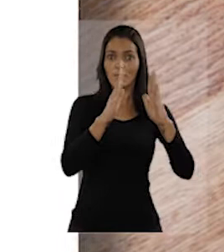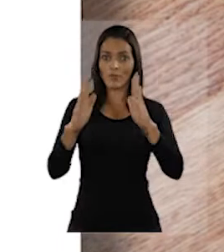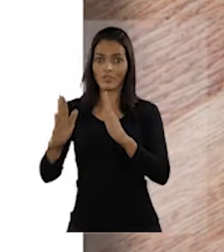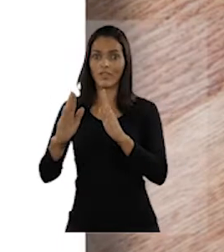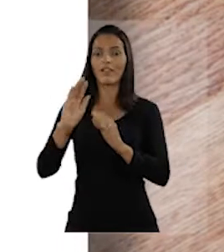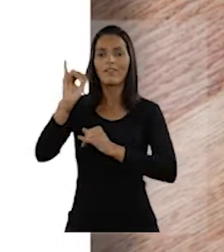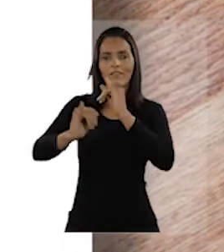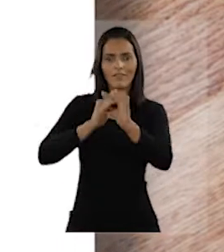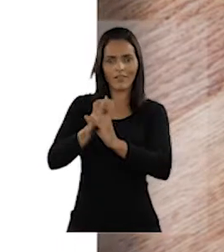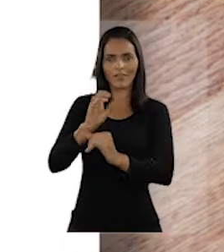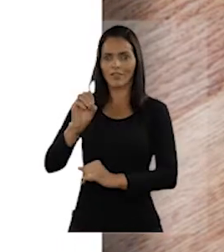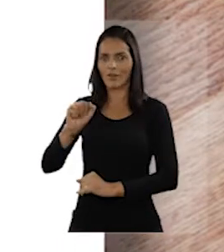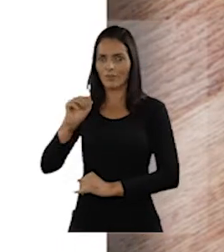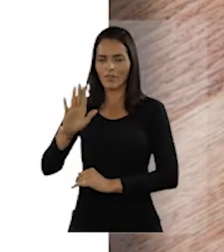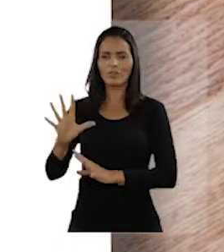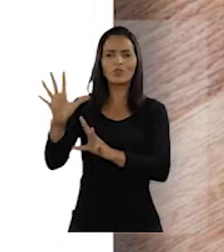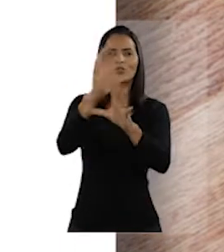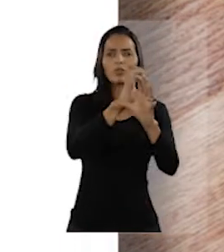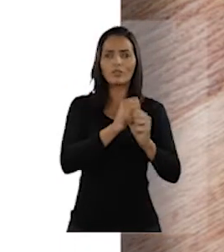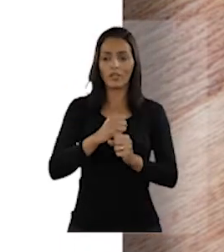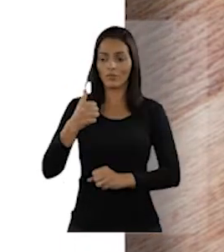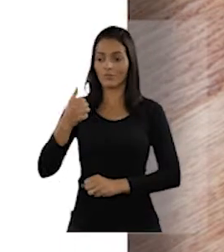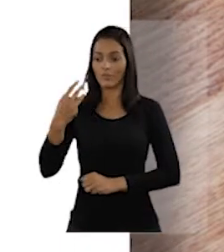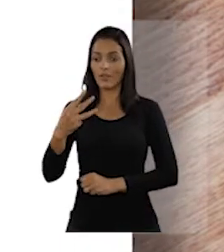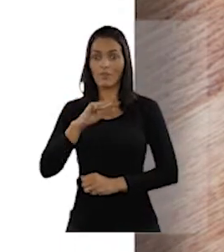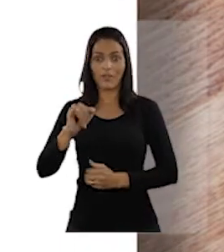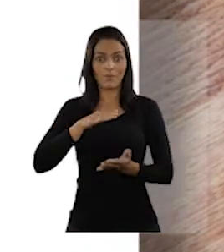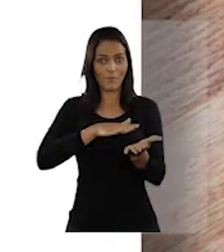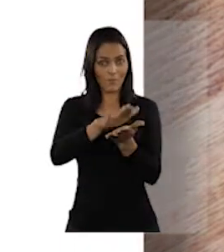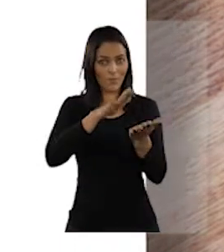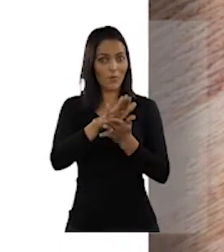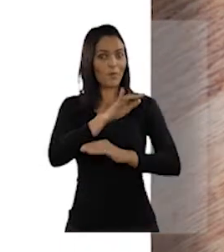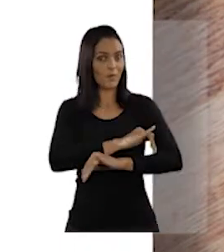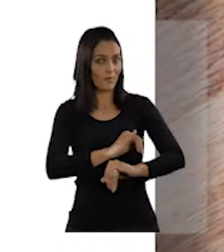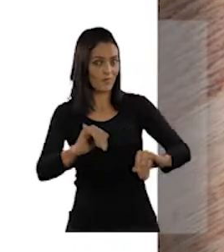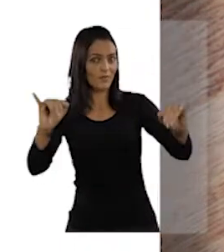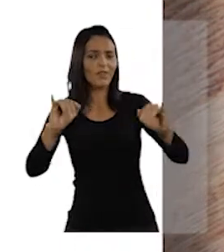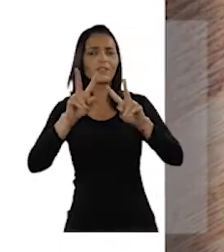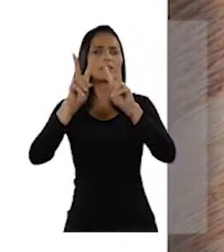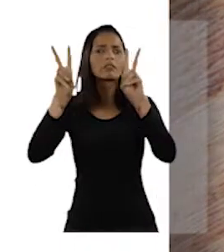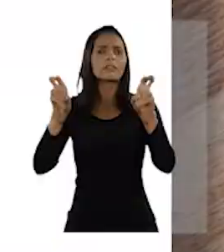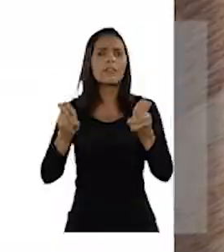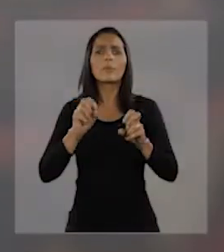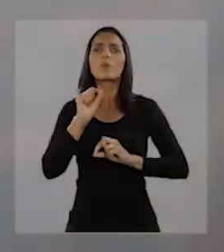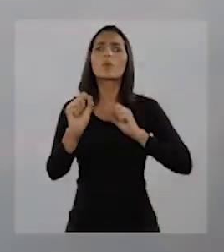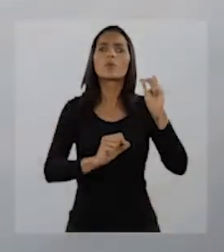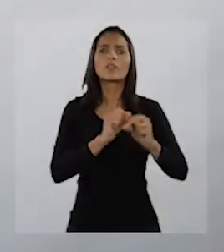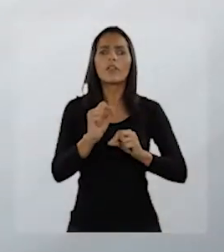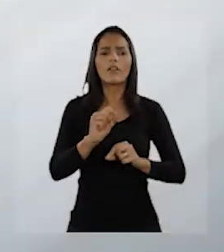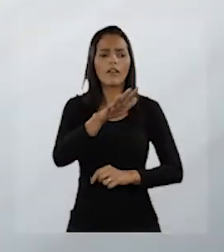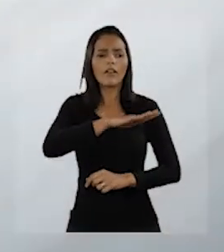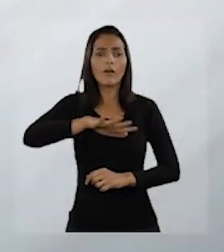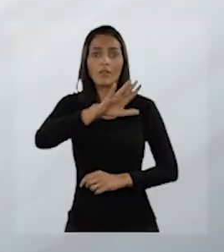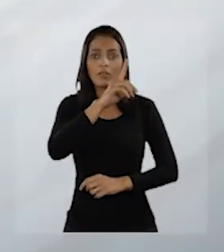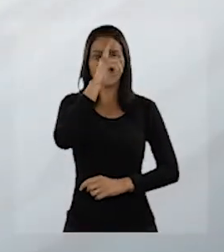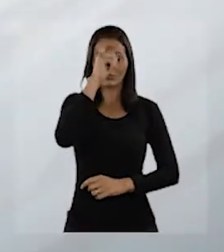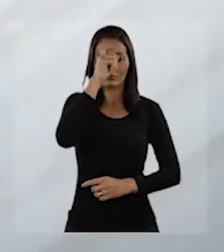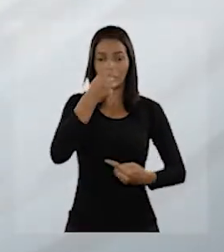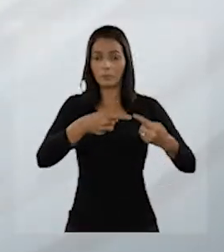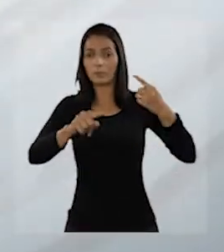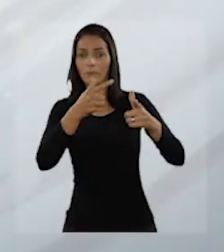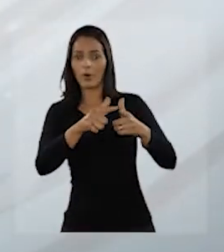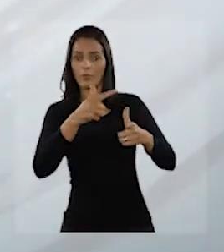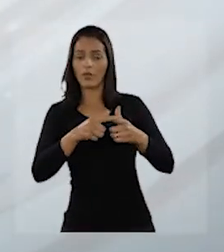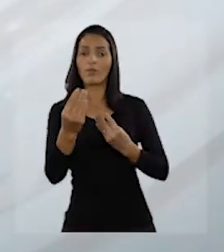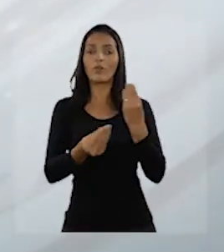Digital da Ordem. Do total, 13 serão publicadas e tratam de temas como conflitos no ambiente hospitalar